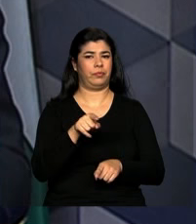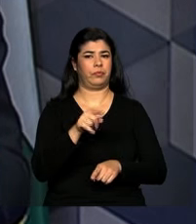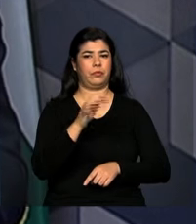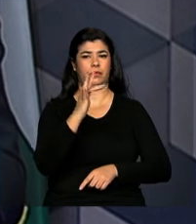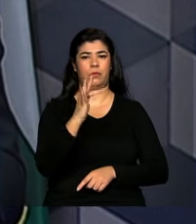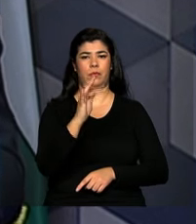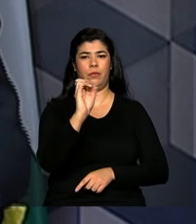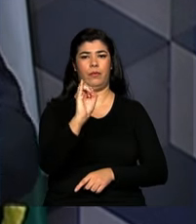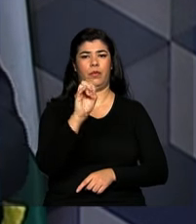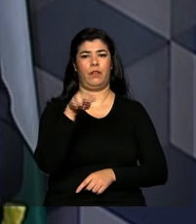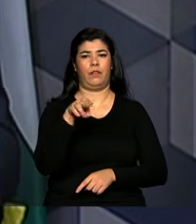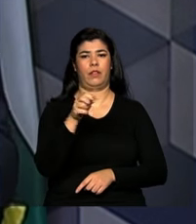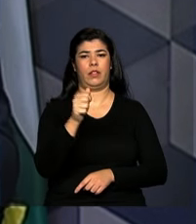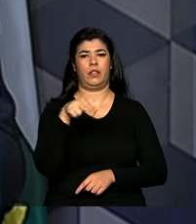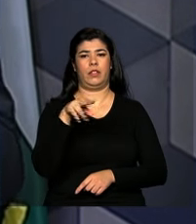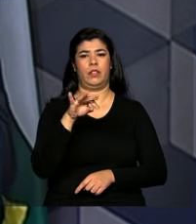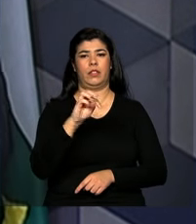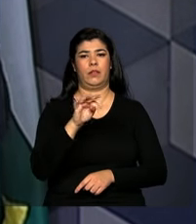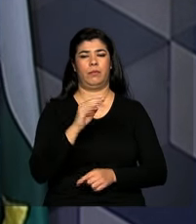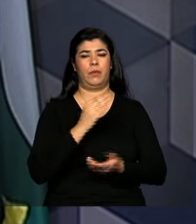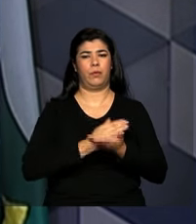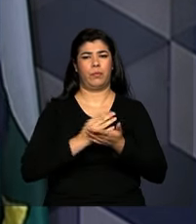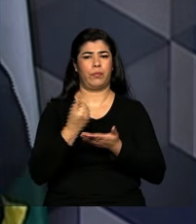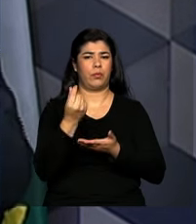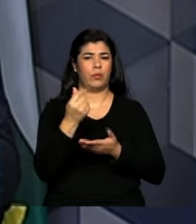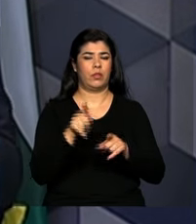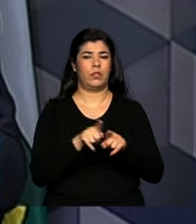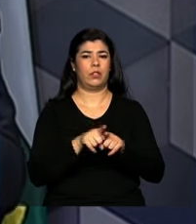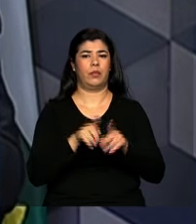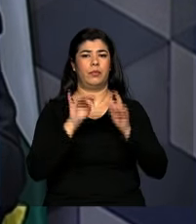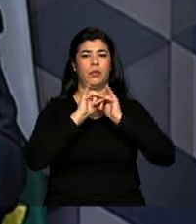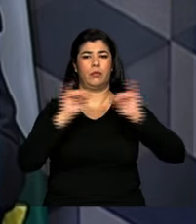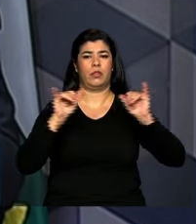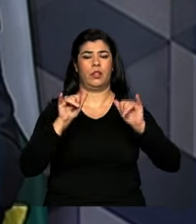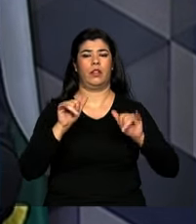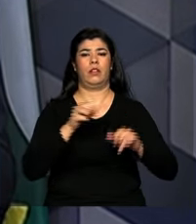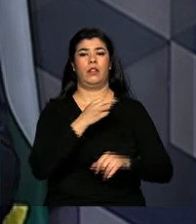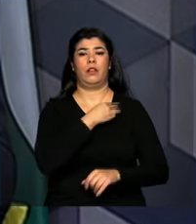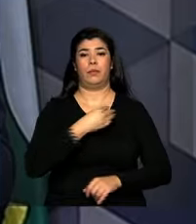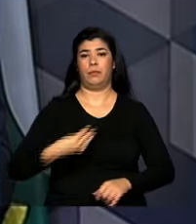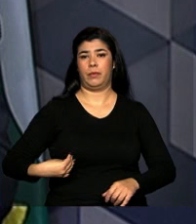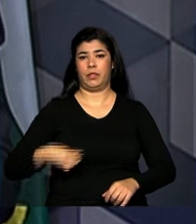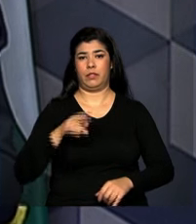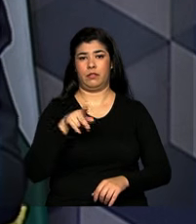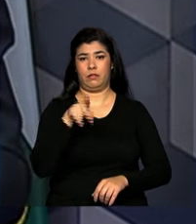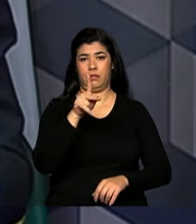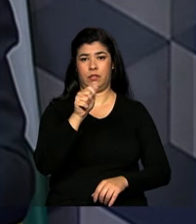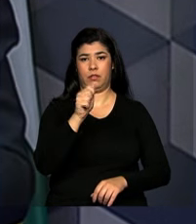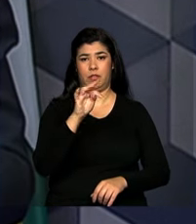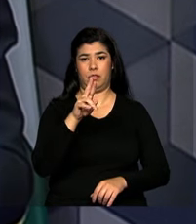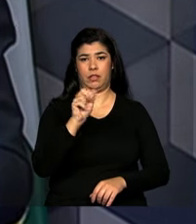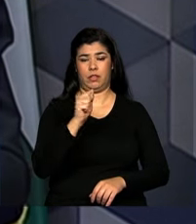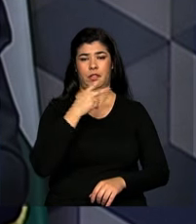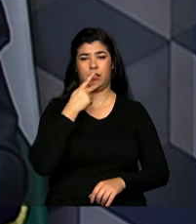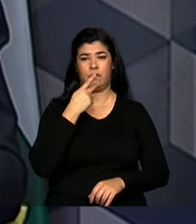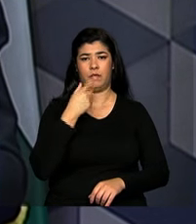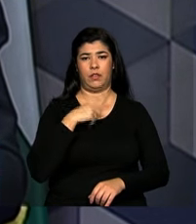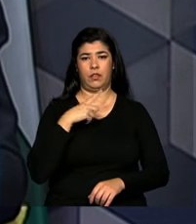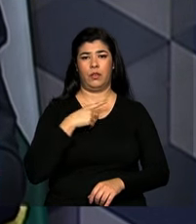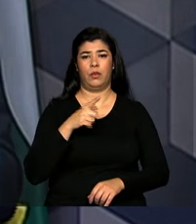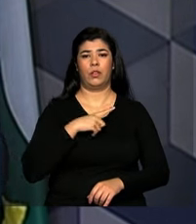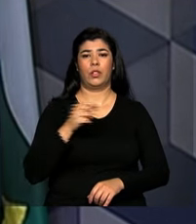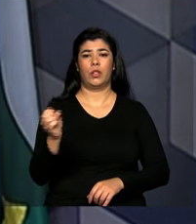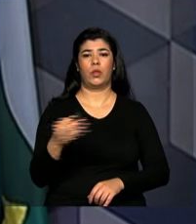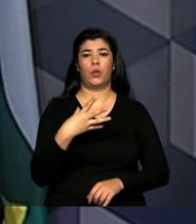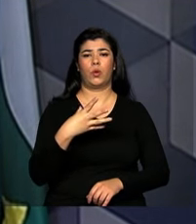já possibilitou, segundo dados da ministra Cátia Abreu, a construção de quase 20 milhões de toneladas de novos